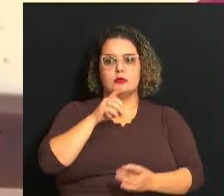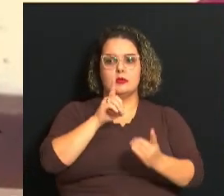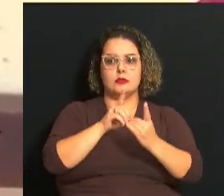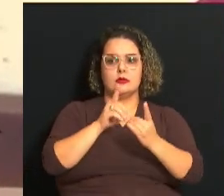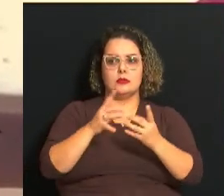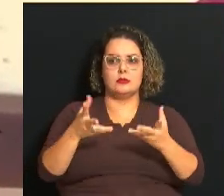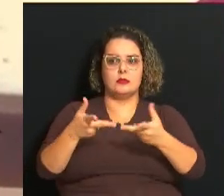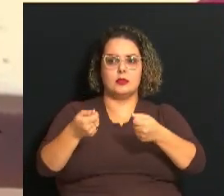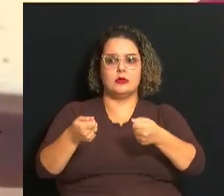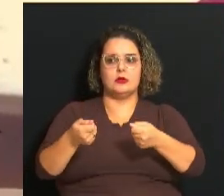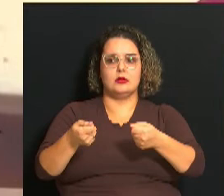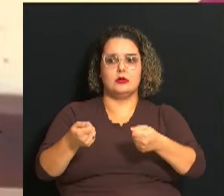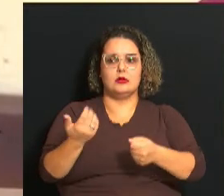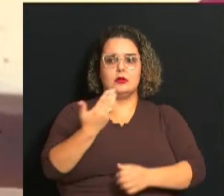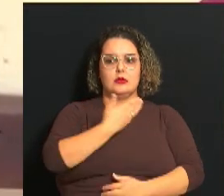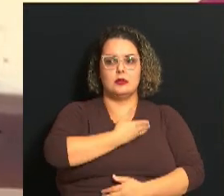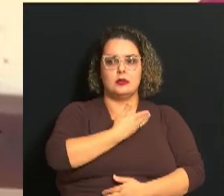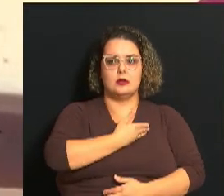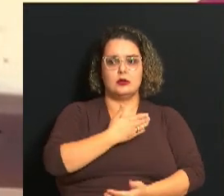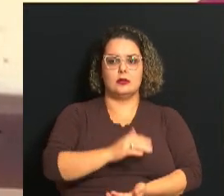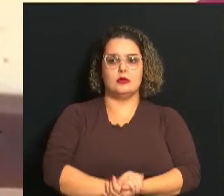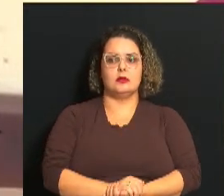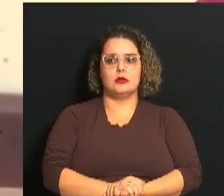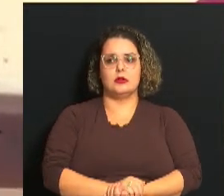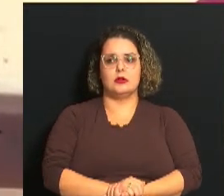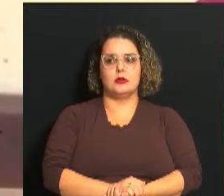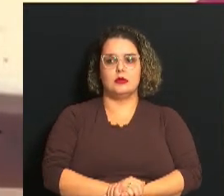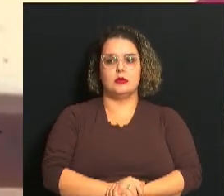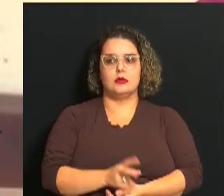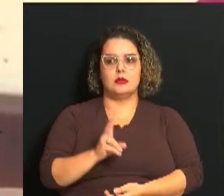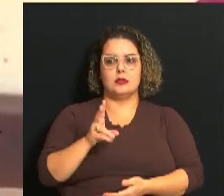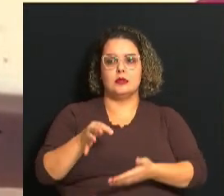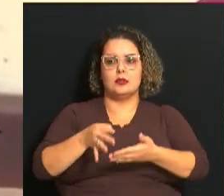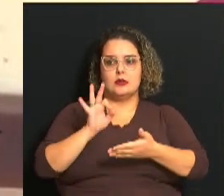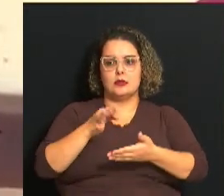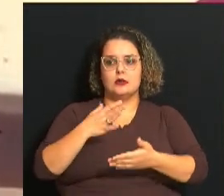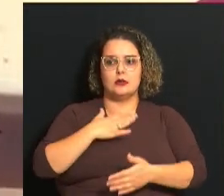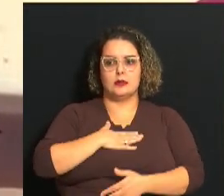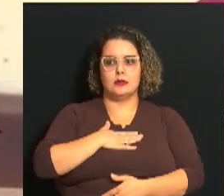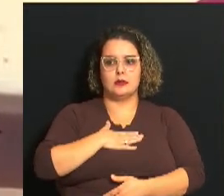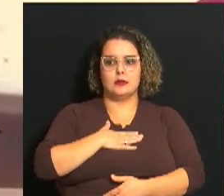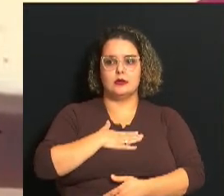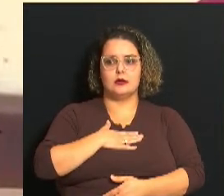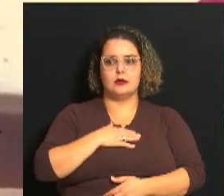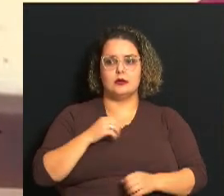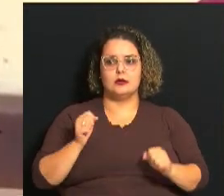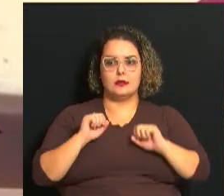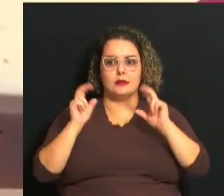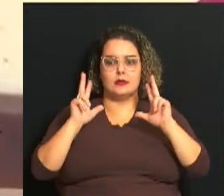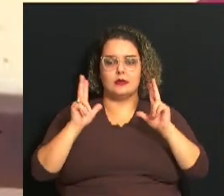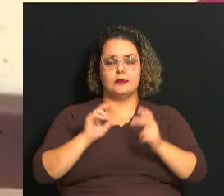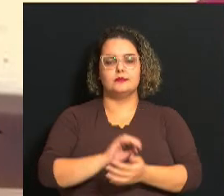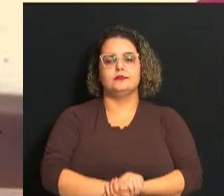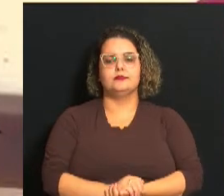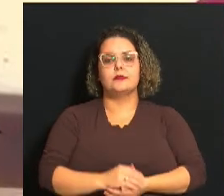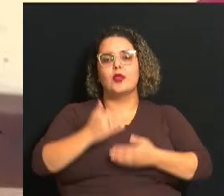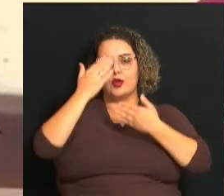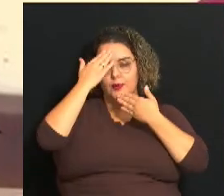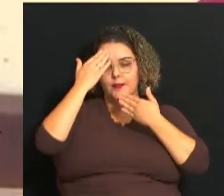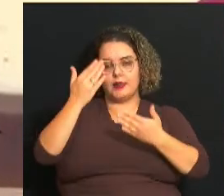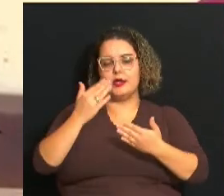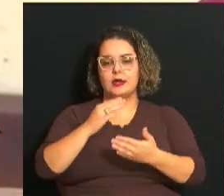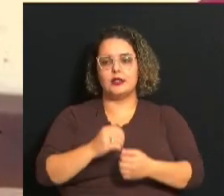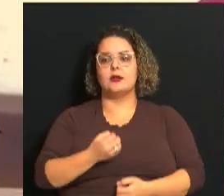maravilhosas minhas companheiras que estão sempre trazer do café para mim para me deixar de pé Obrigada